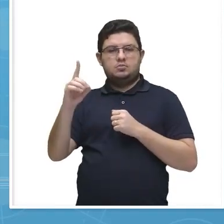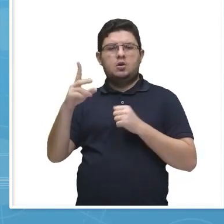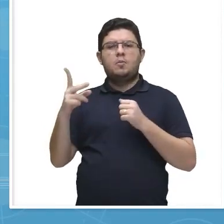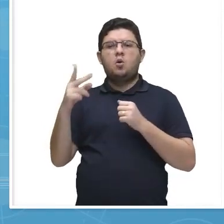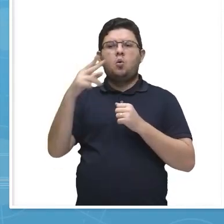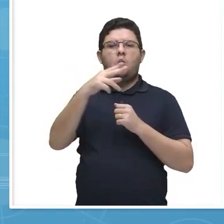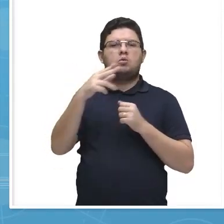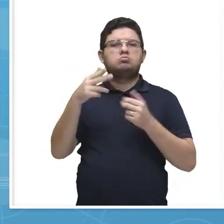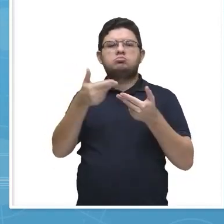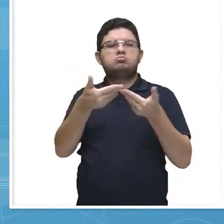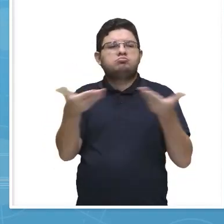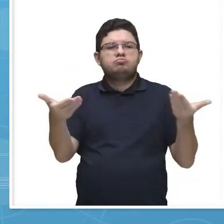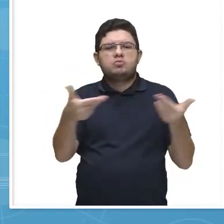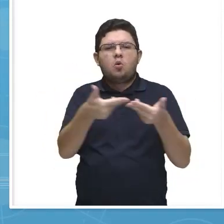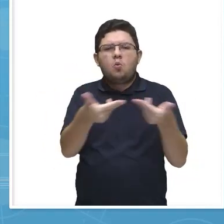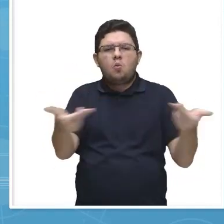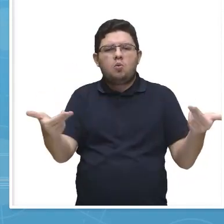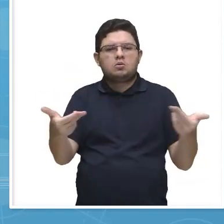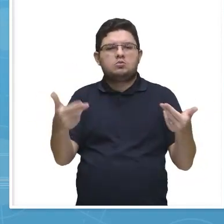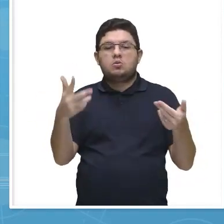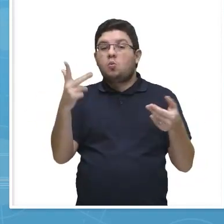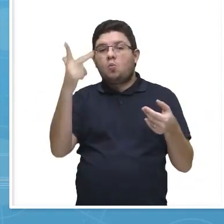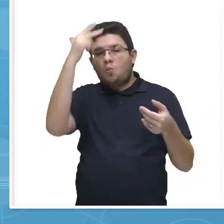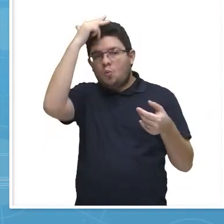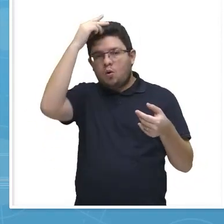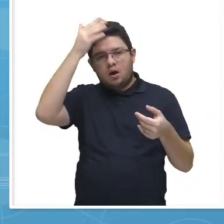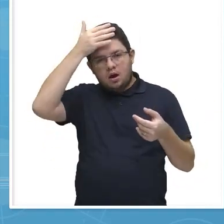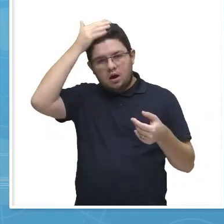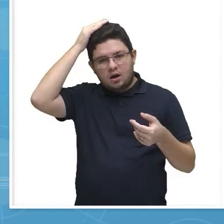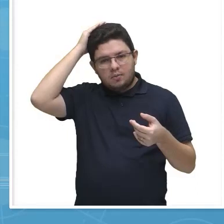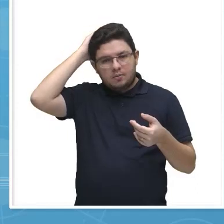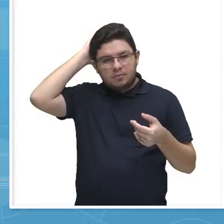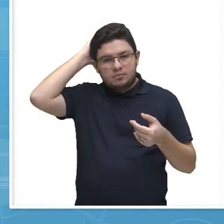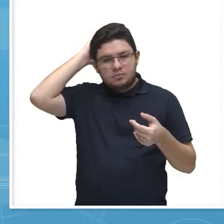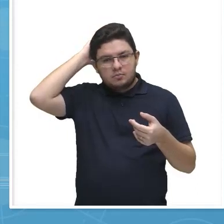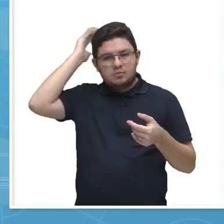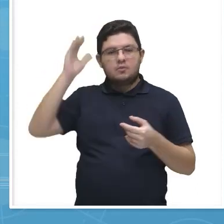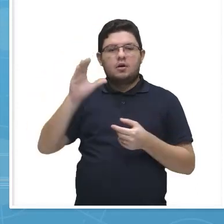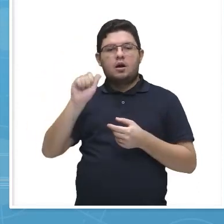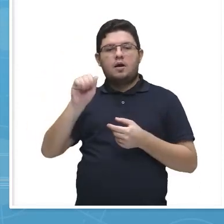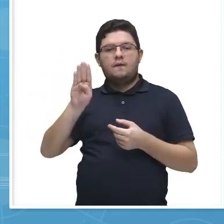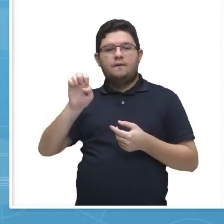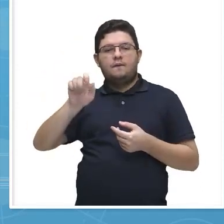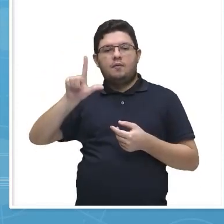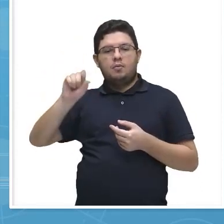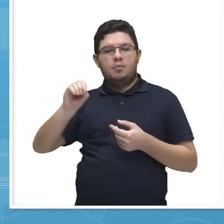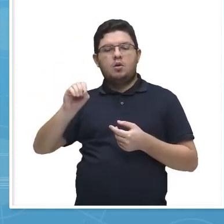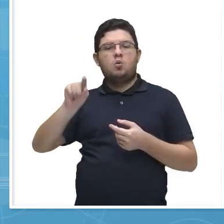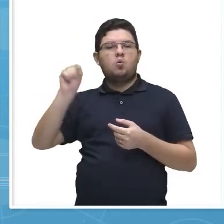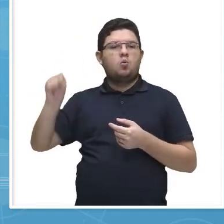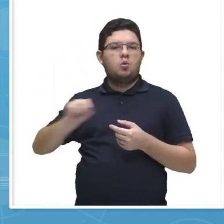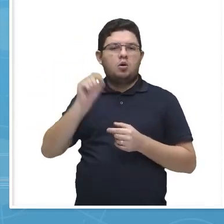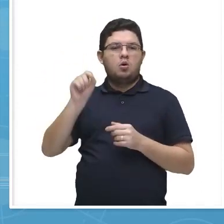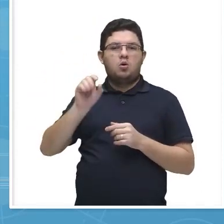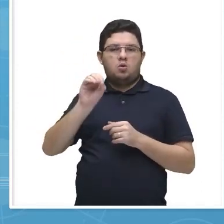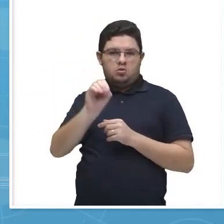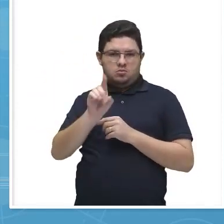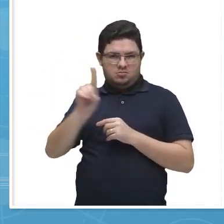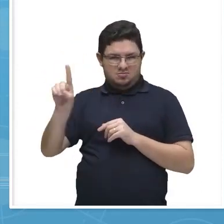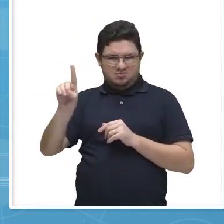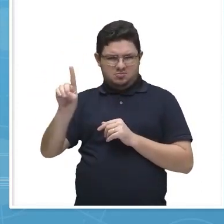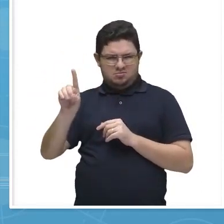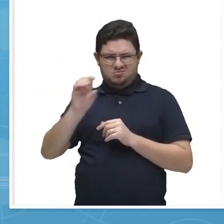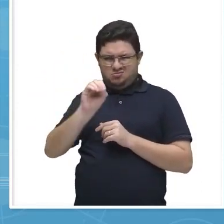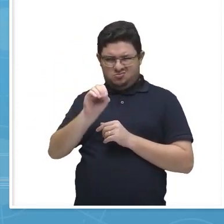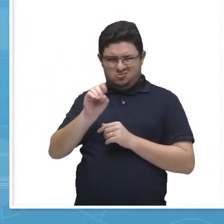Cortou o cabelo. Aqui eu tenho um complemento verbal chamado objeto direto. Por que é